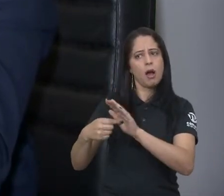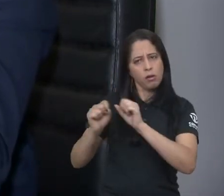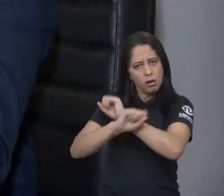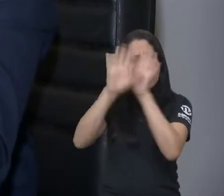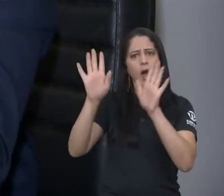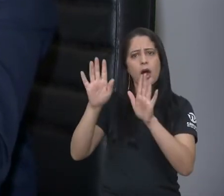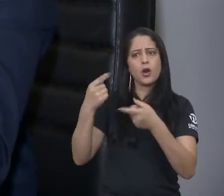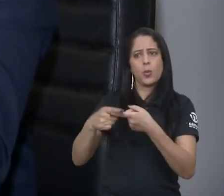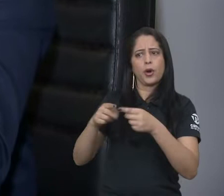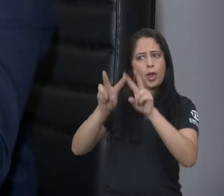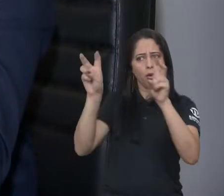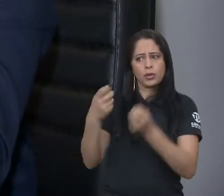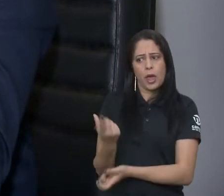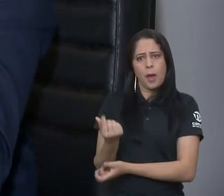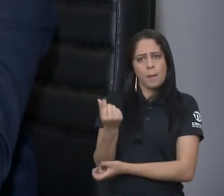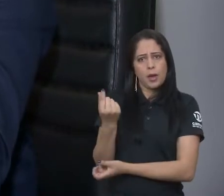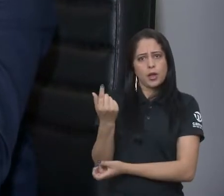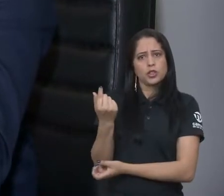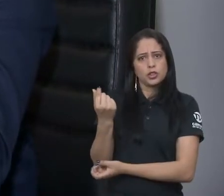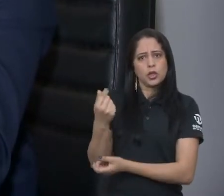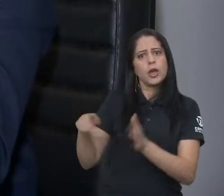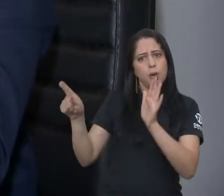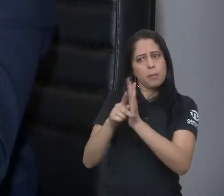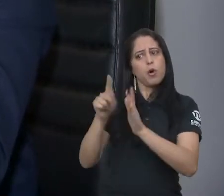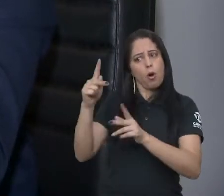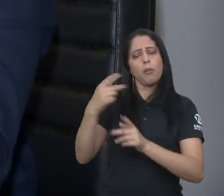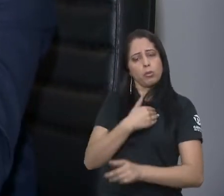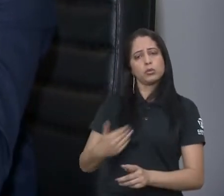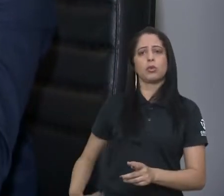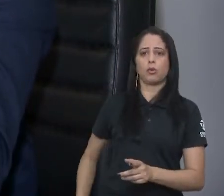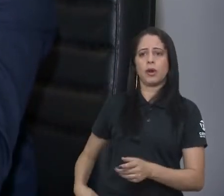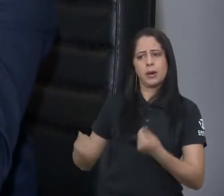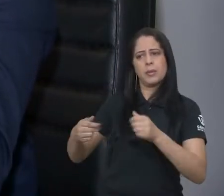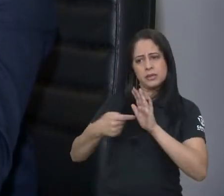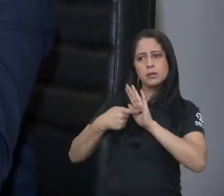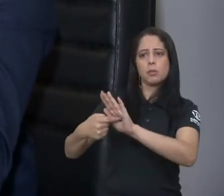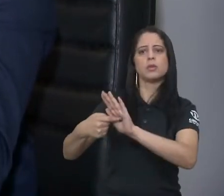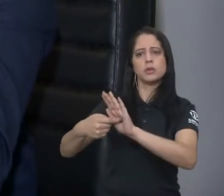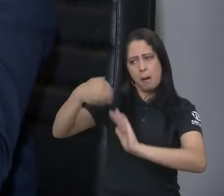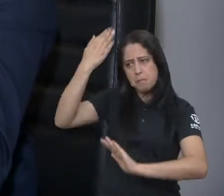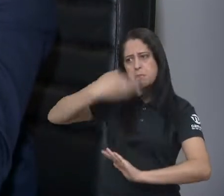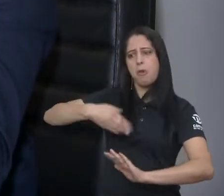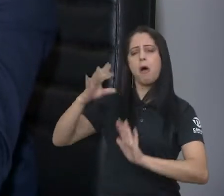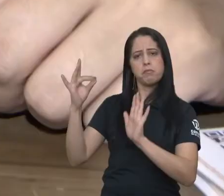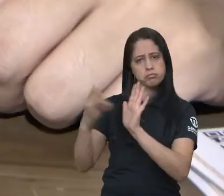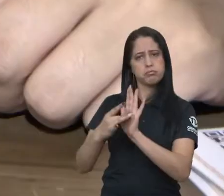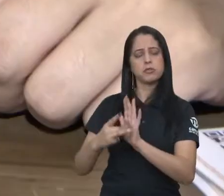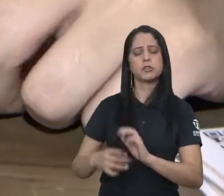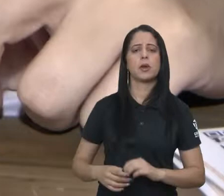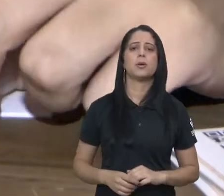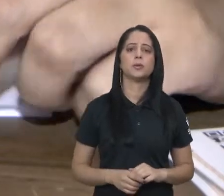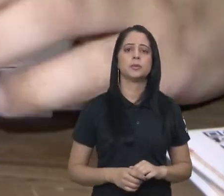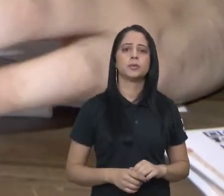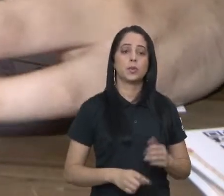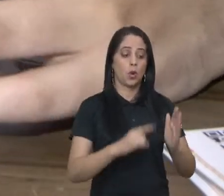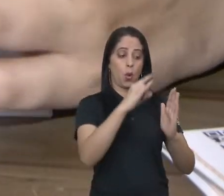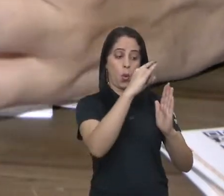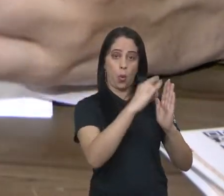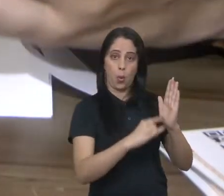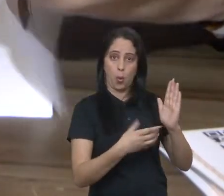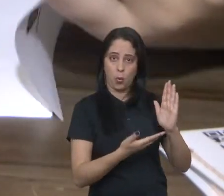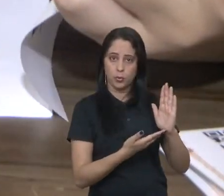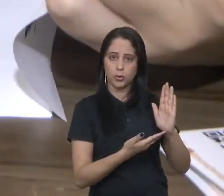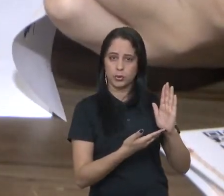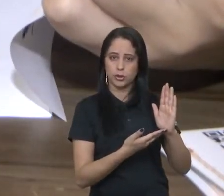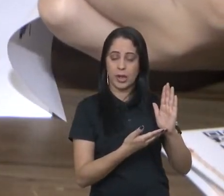dinheiro público. A administração tem que ser o máximo transparente possível. O projeto foi embasado